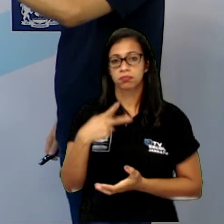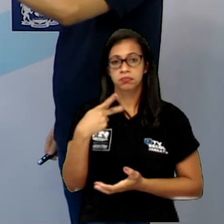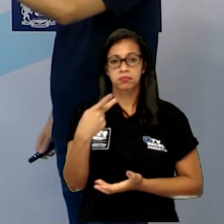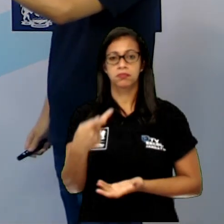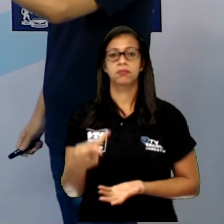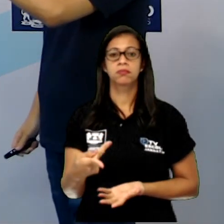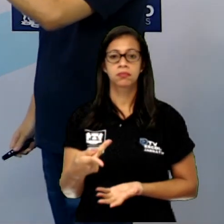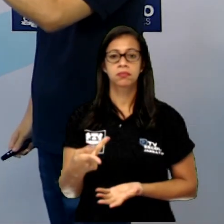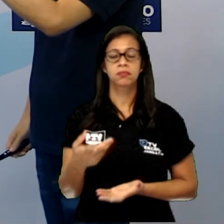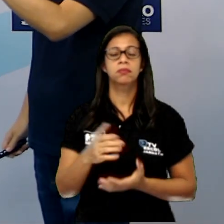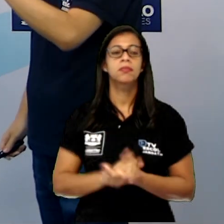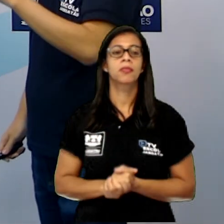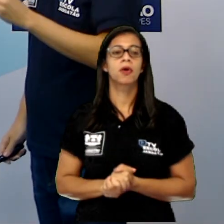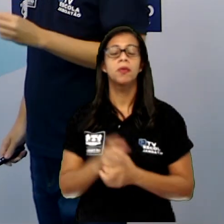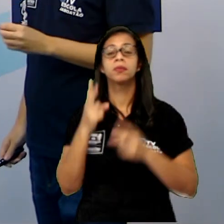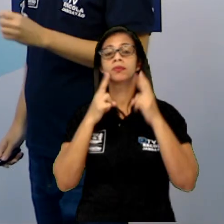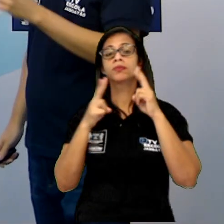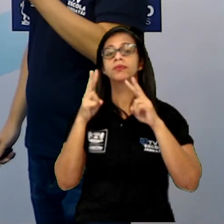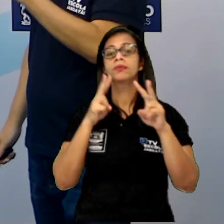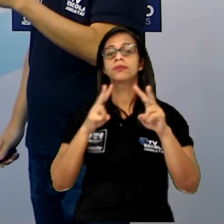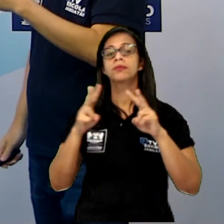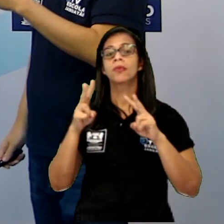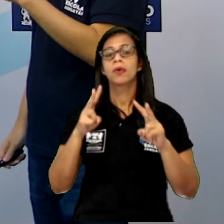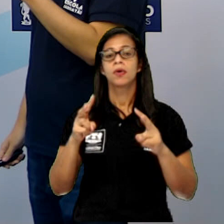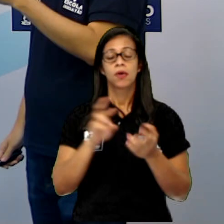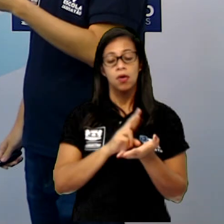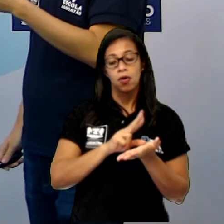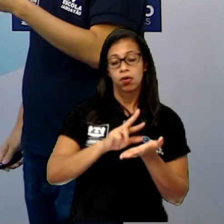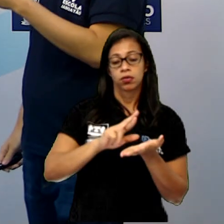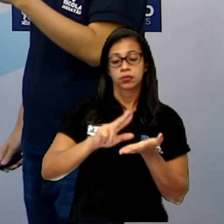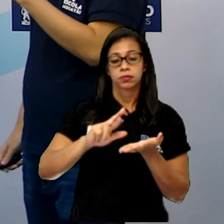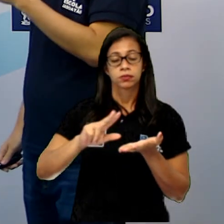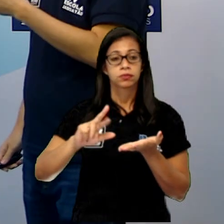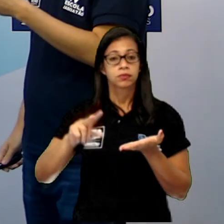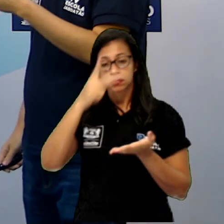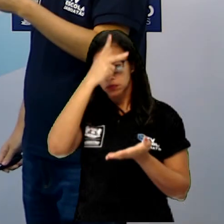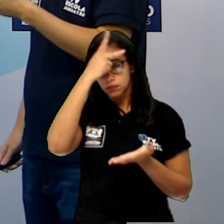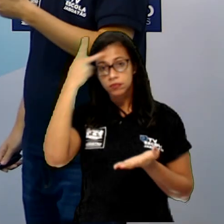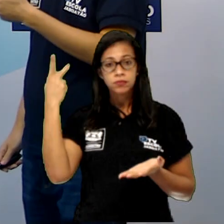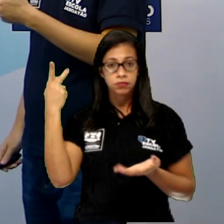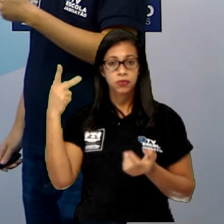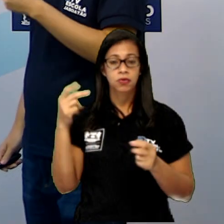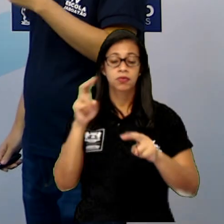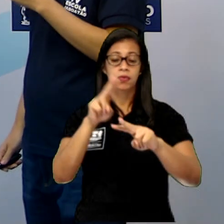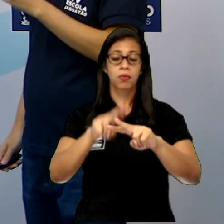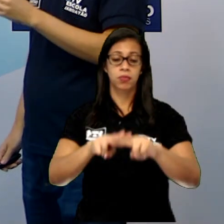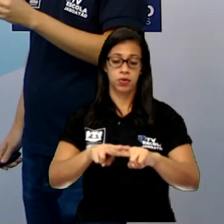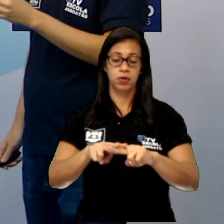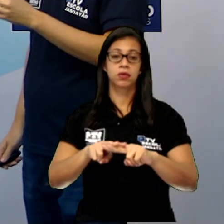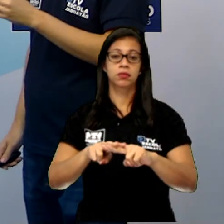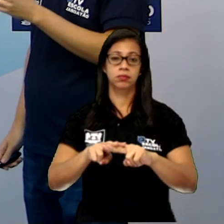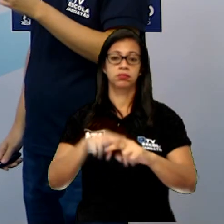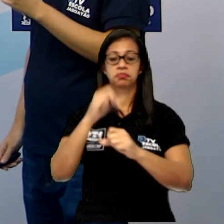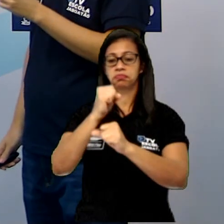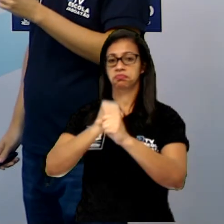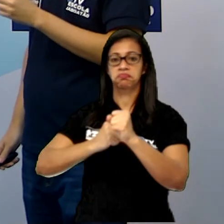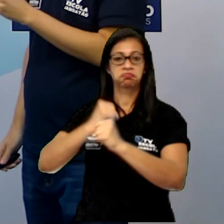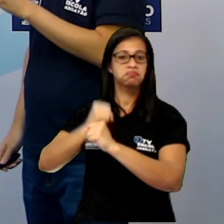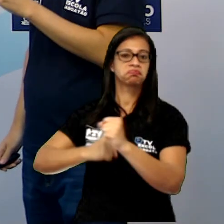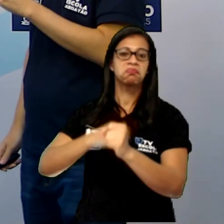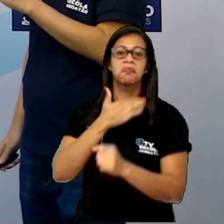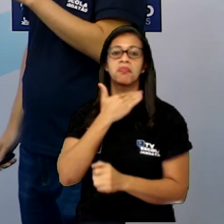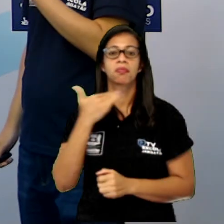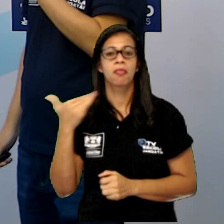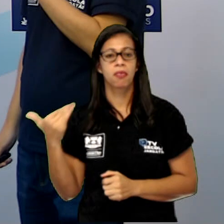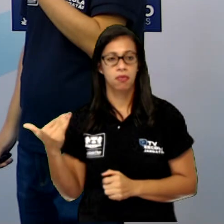as depurações, milhares de cidadãos foram presos, torturados, mortos e condenados a trabalhos forçados em campos de